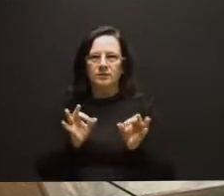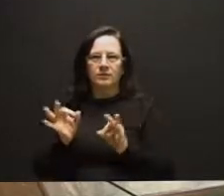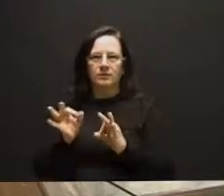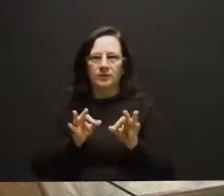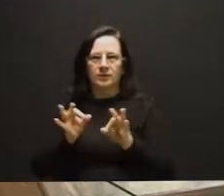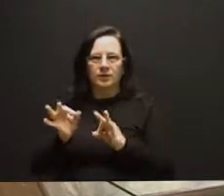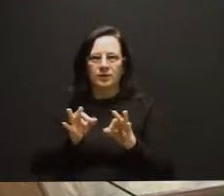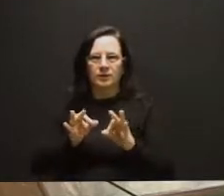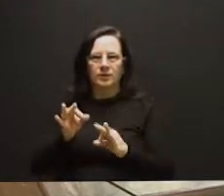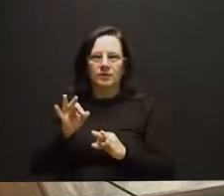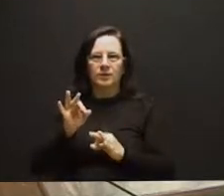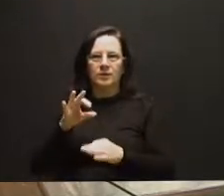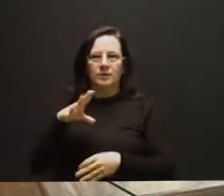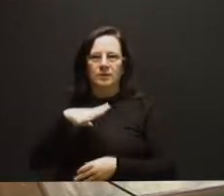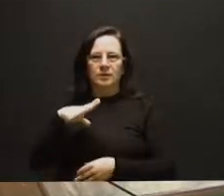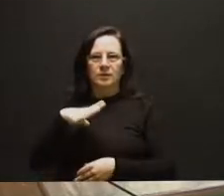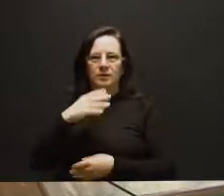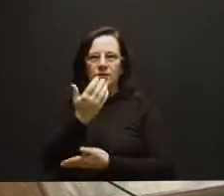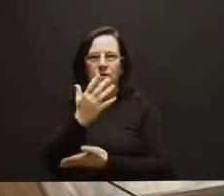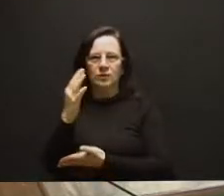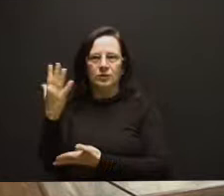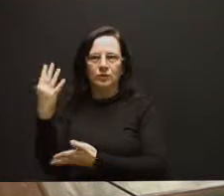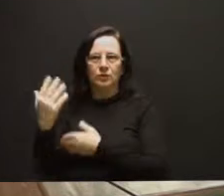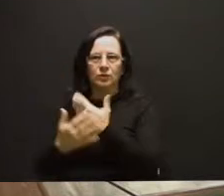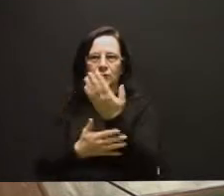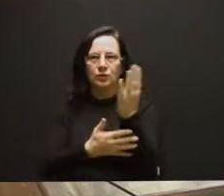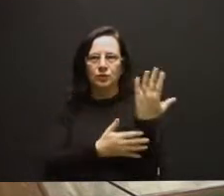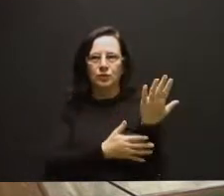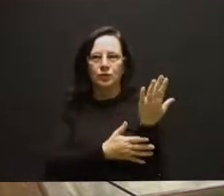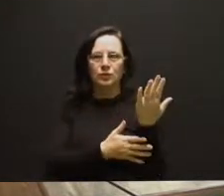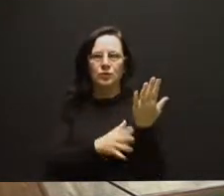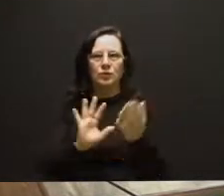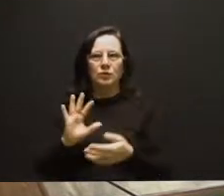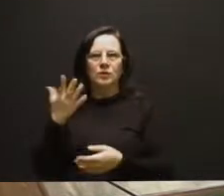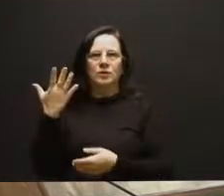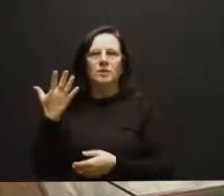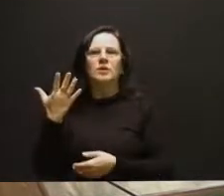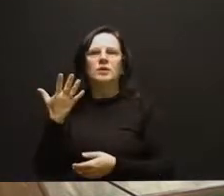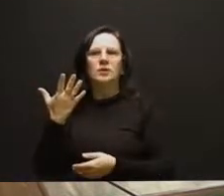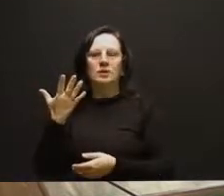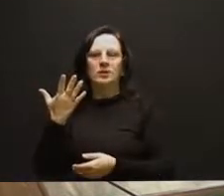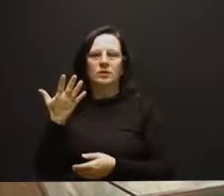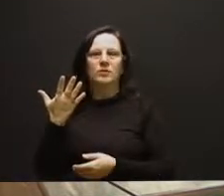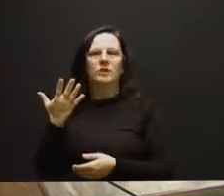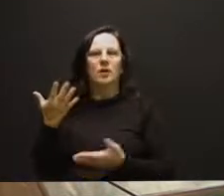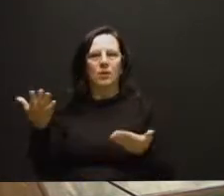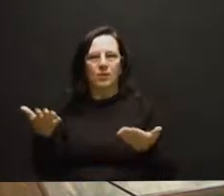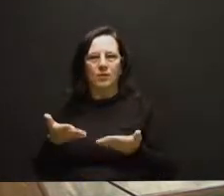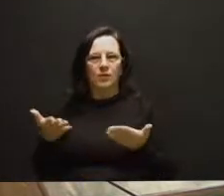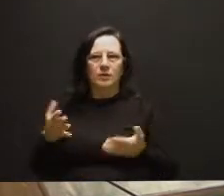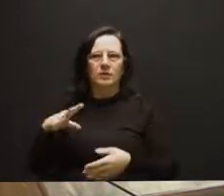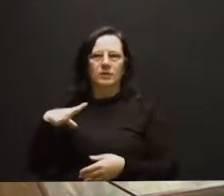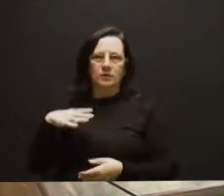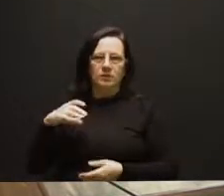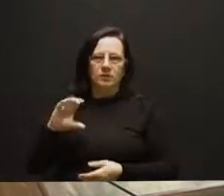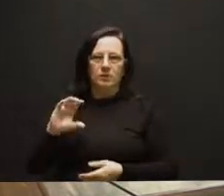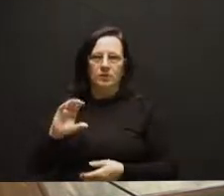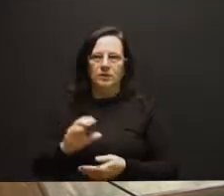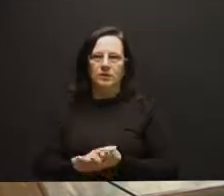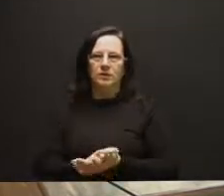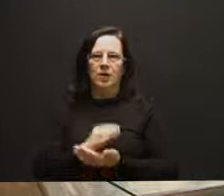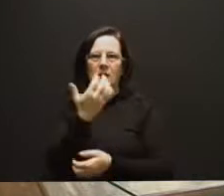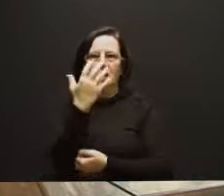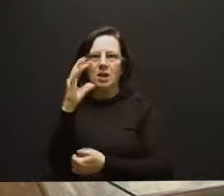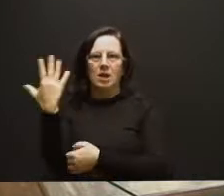de árvore de pequeno porte não estaria acontecendo esta situação está acontecendo na cidade as